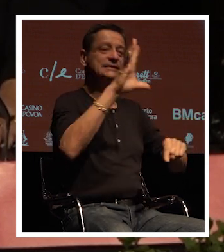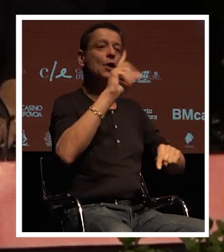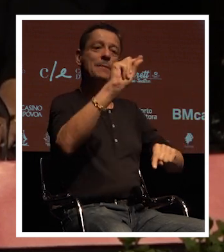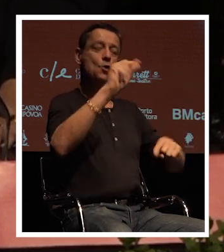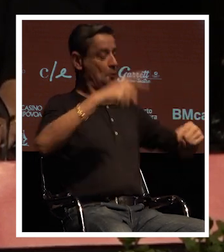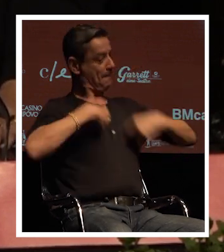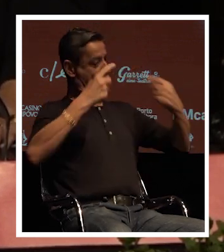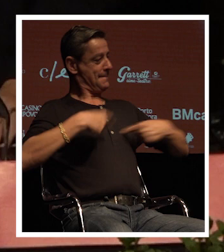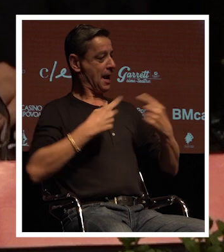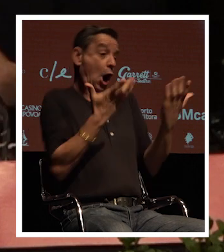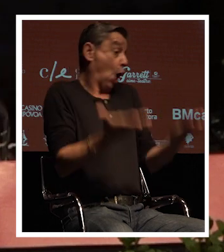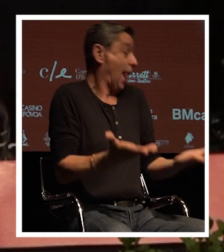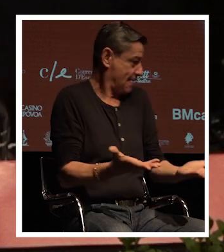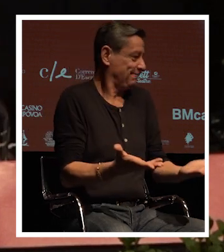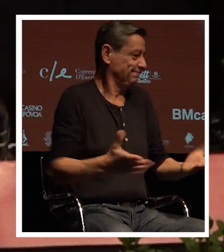já